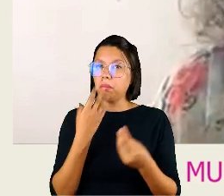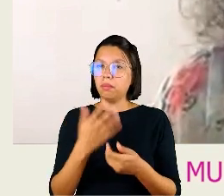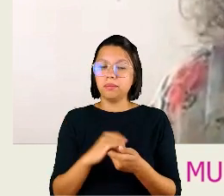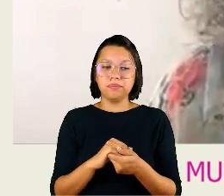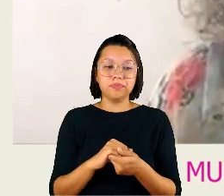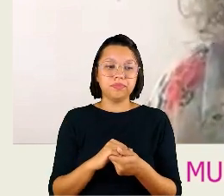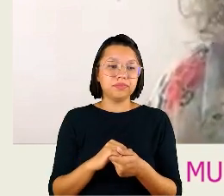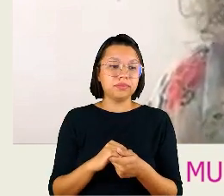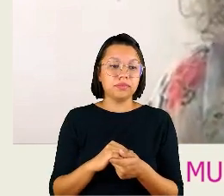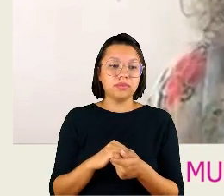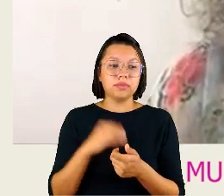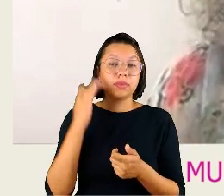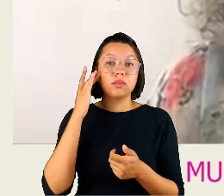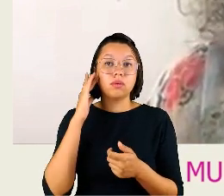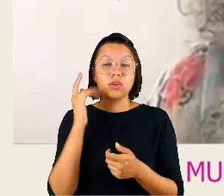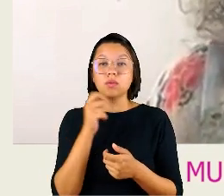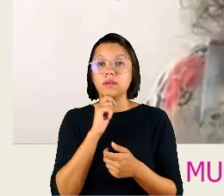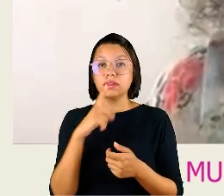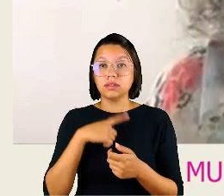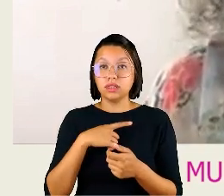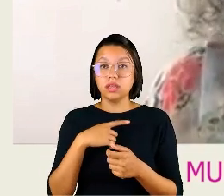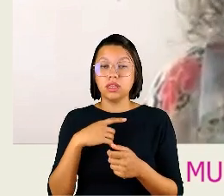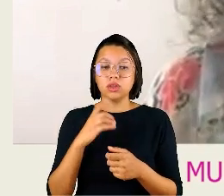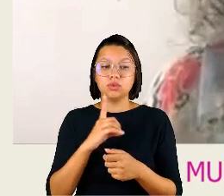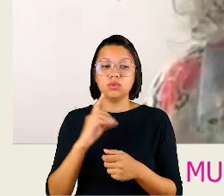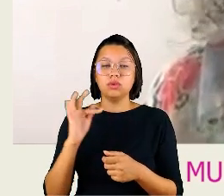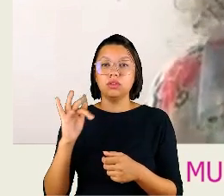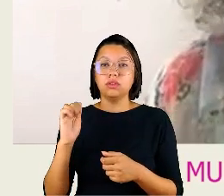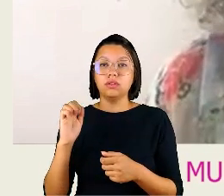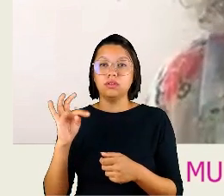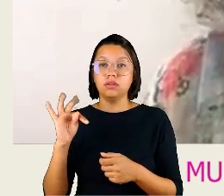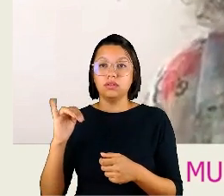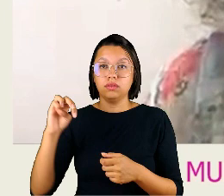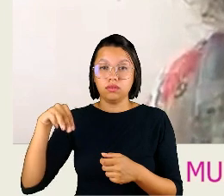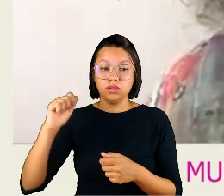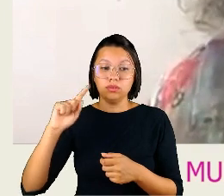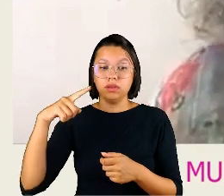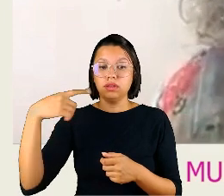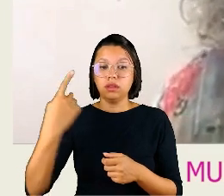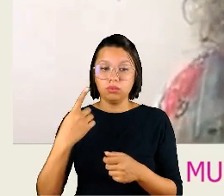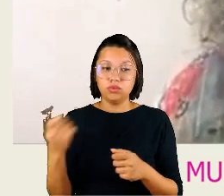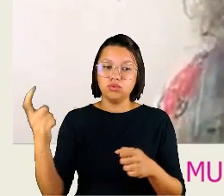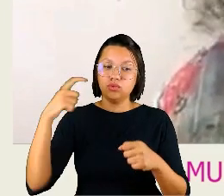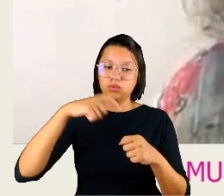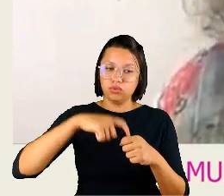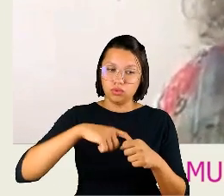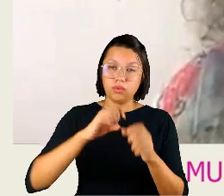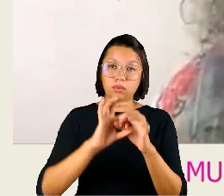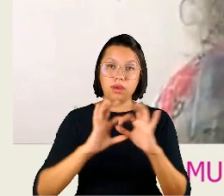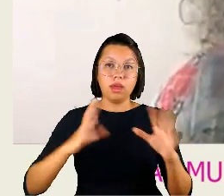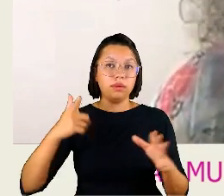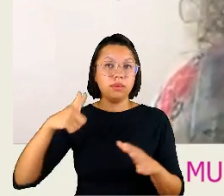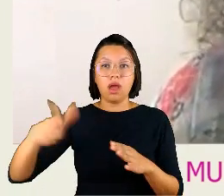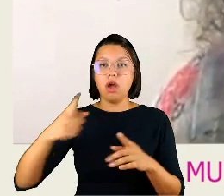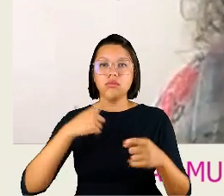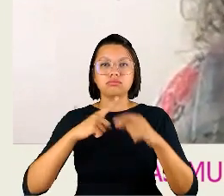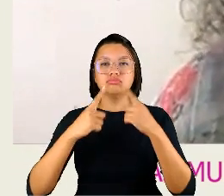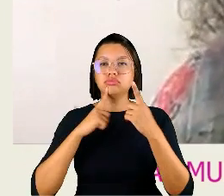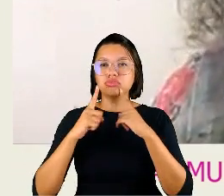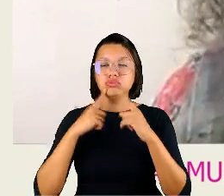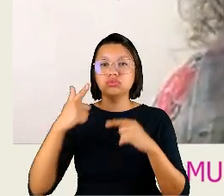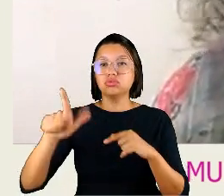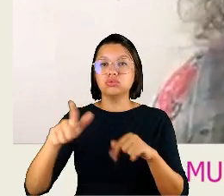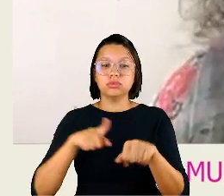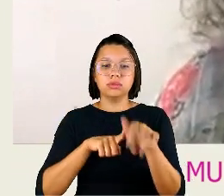isso, a gente tem ainda a doutora Fátima na sequência para falar, e logo em seguida a gente volta para abrir para outras discussões, outras